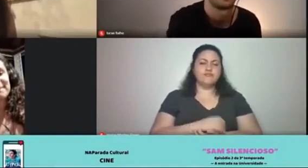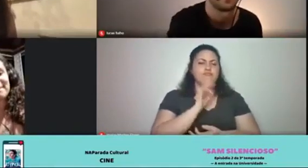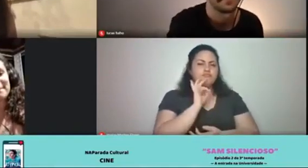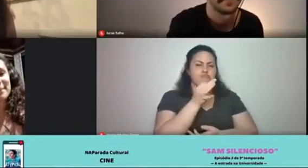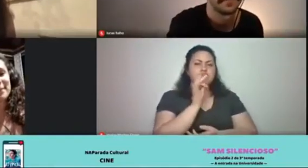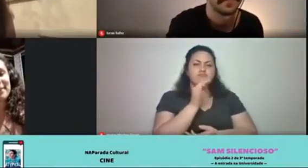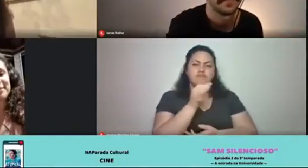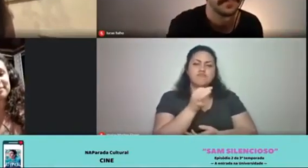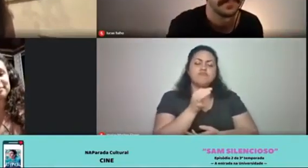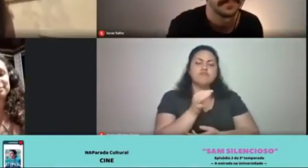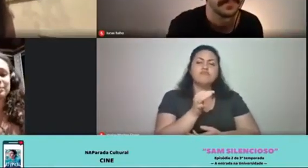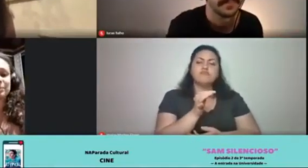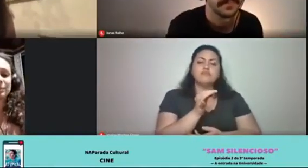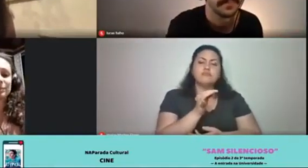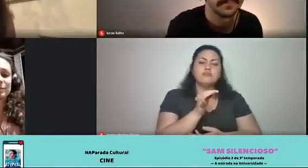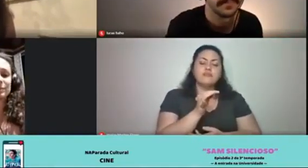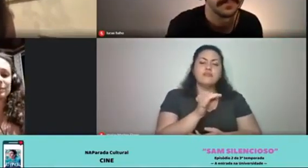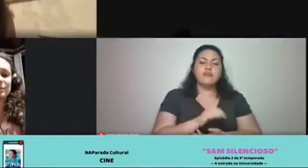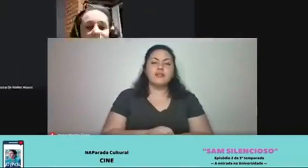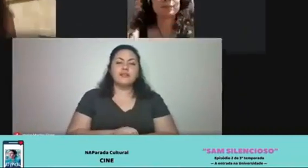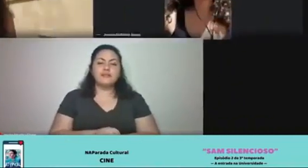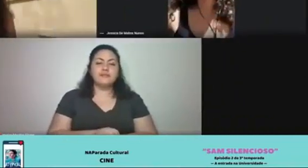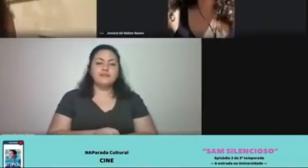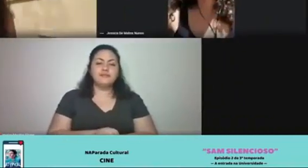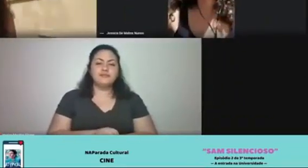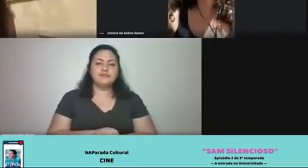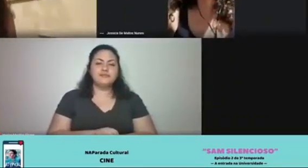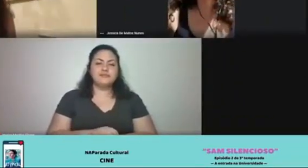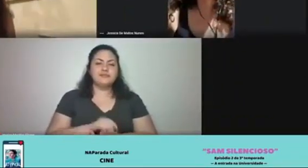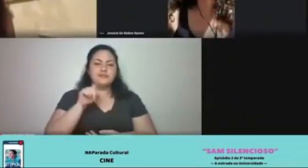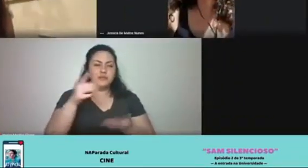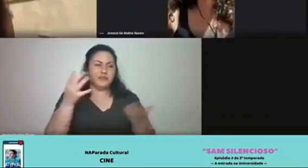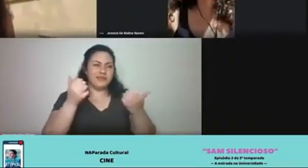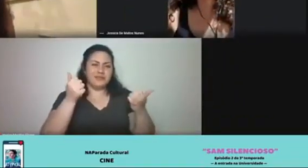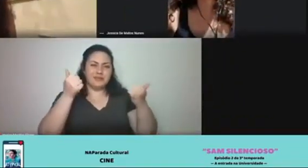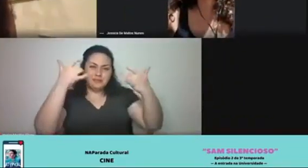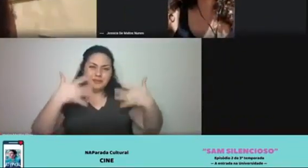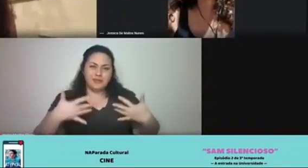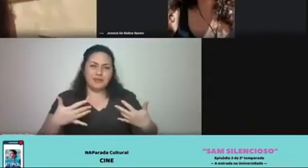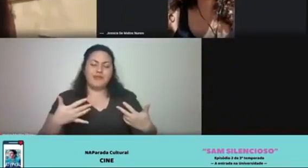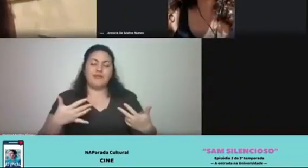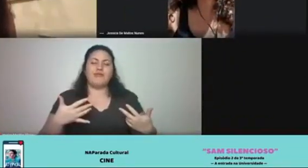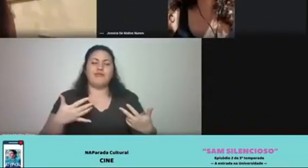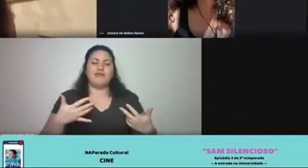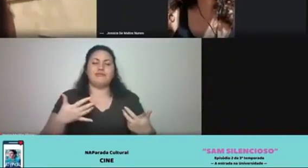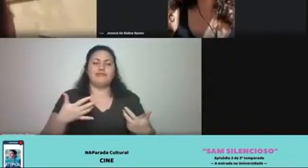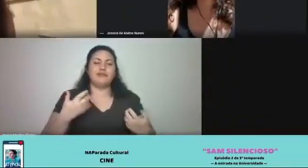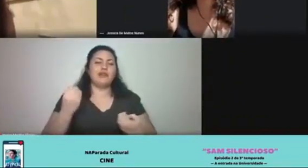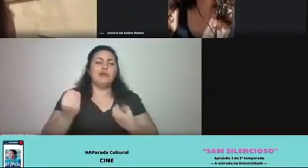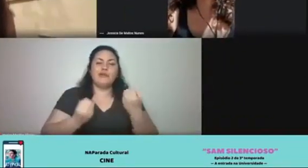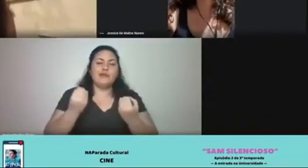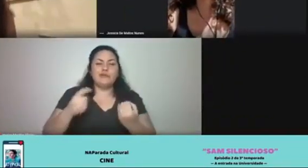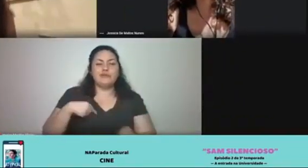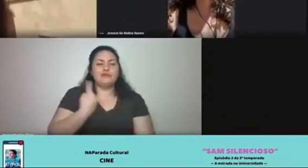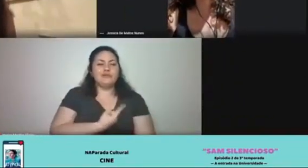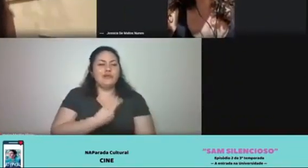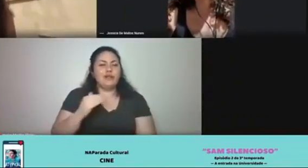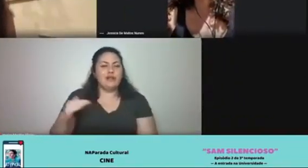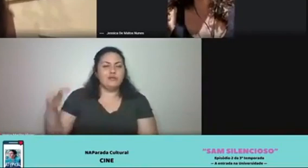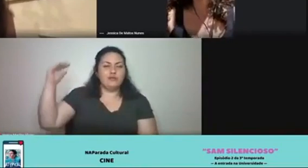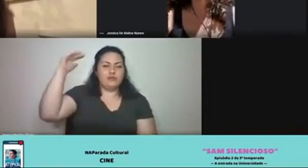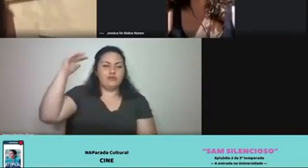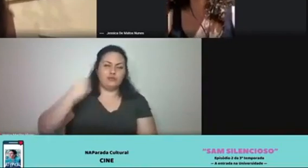Exatamente, assim, e essa questão, né, que tu trouxe sobre a nossa vida adulta, da gente